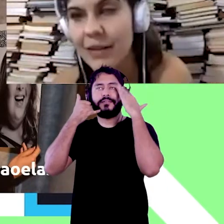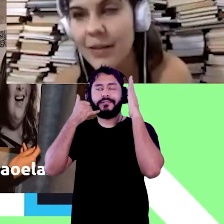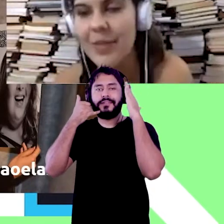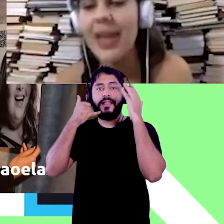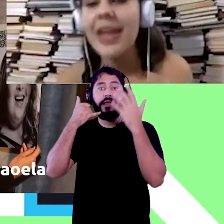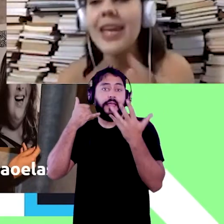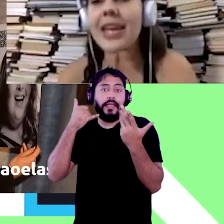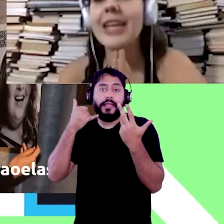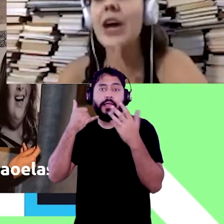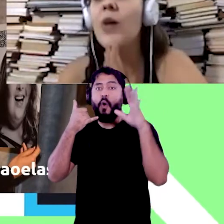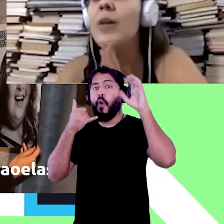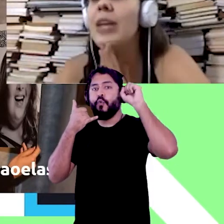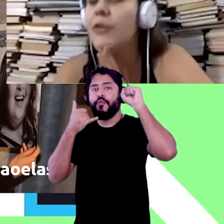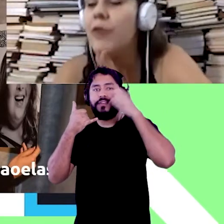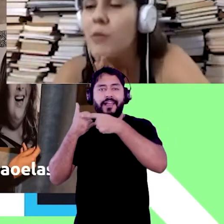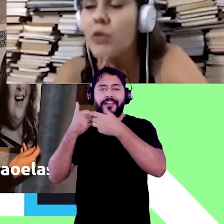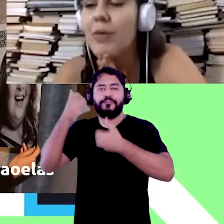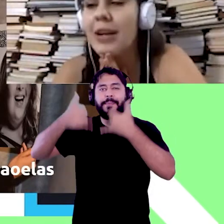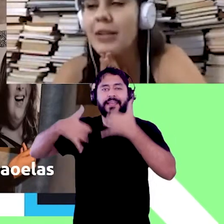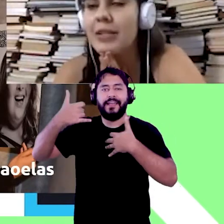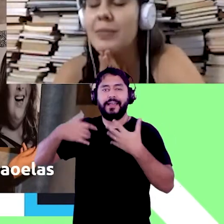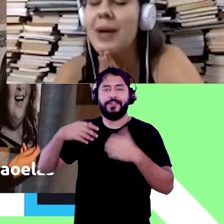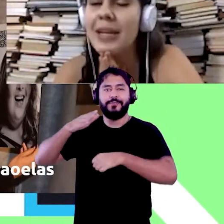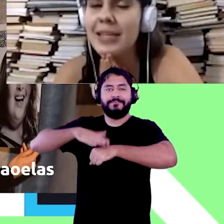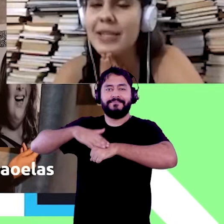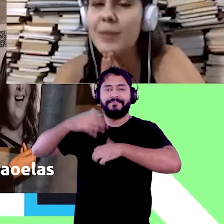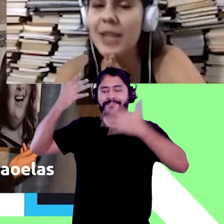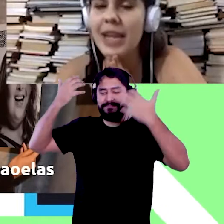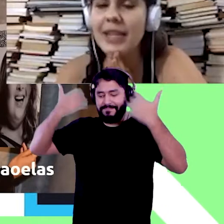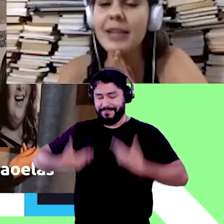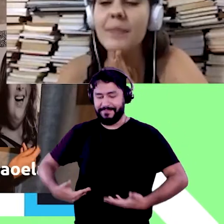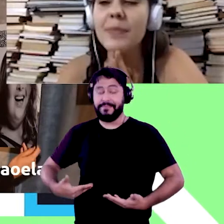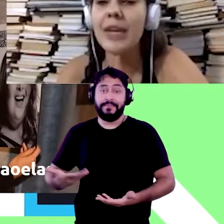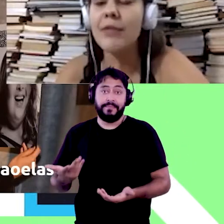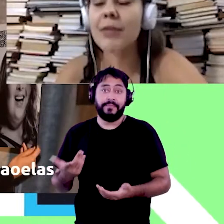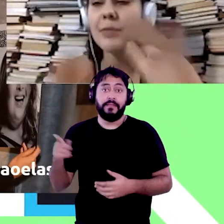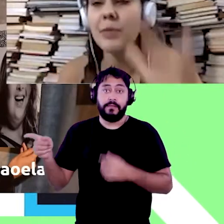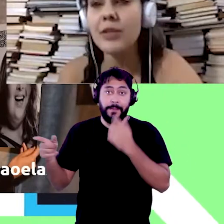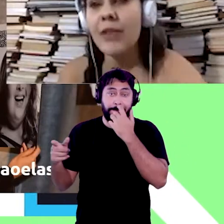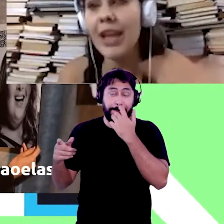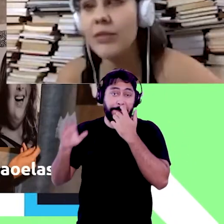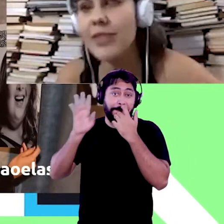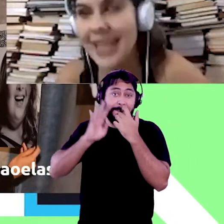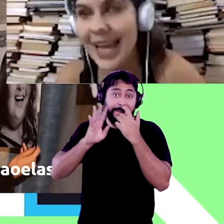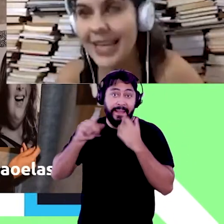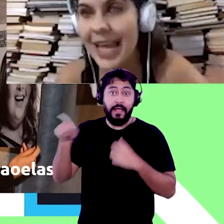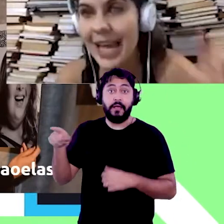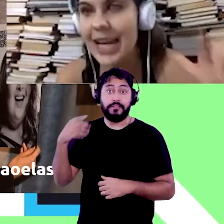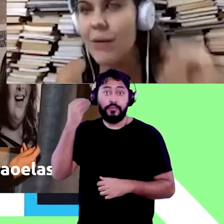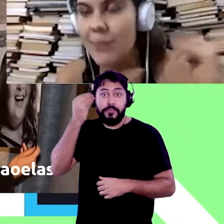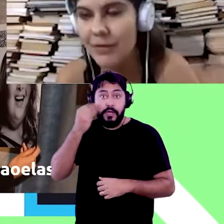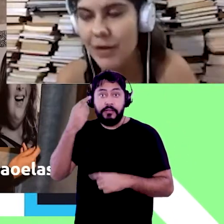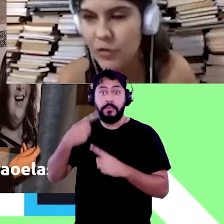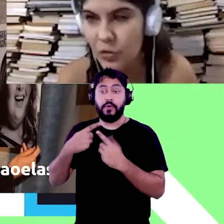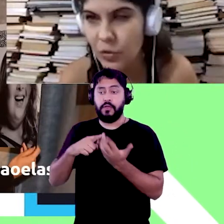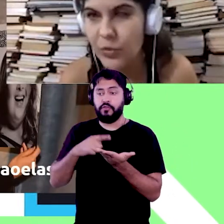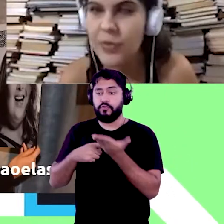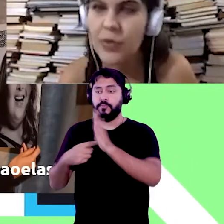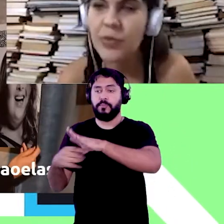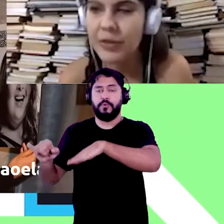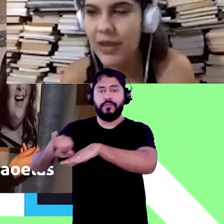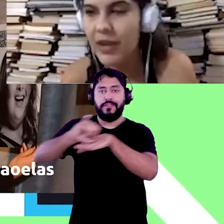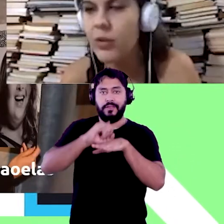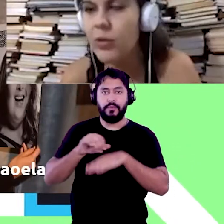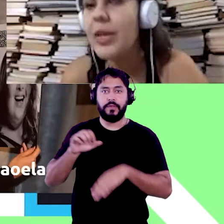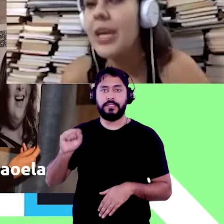enxergava, né. Então, e foi muito bacana essa experiência, que foi uma exposição lá no Senac da Laupa Faustolo,